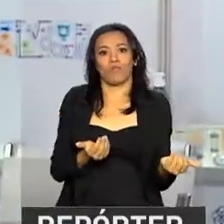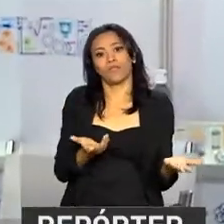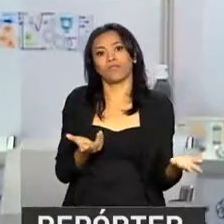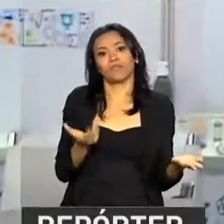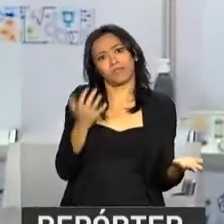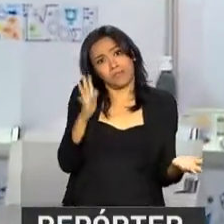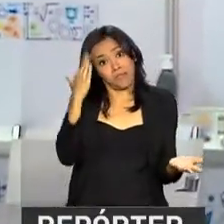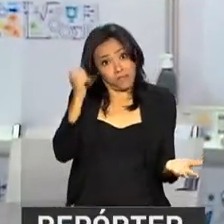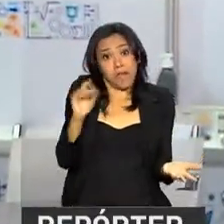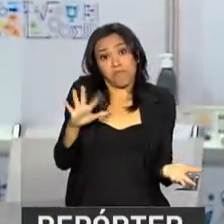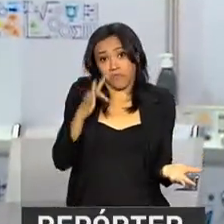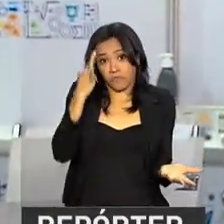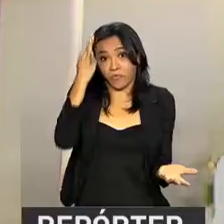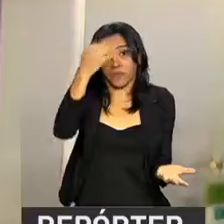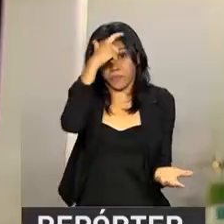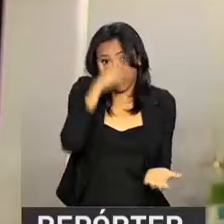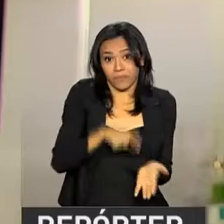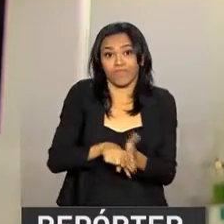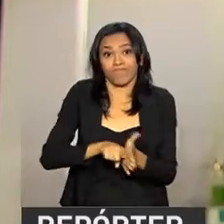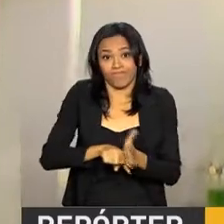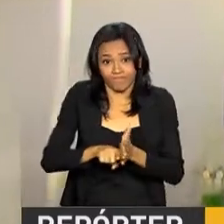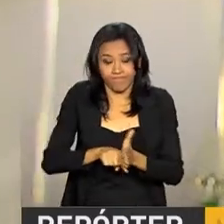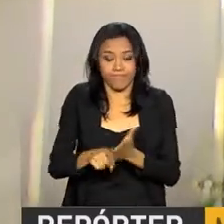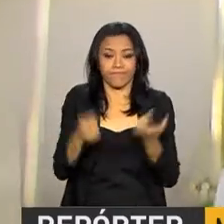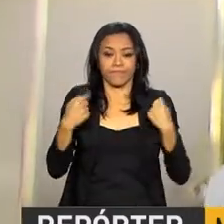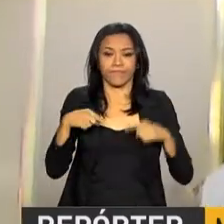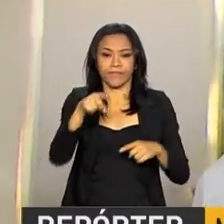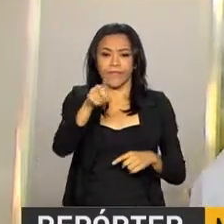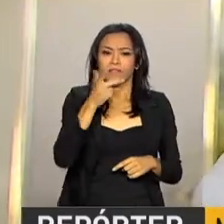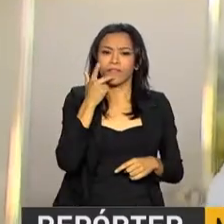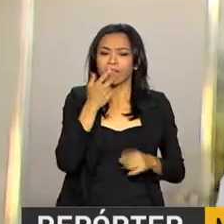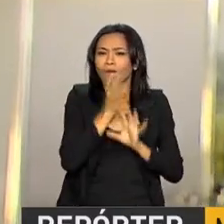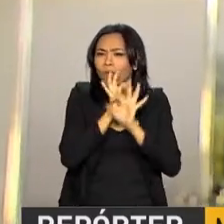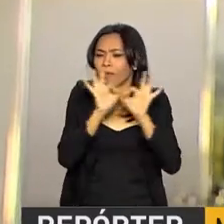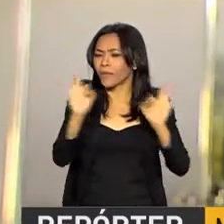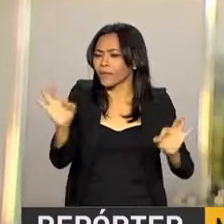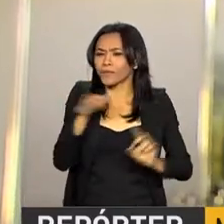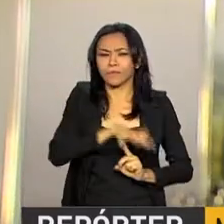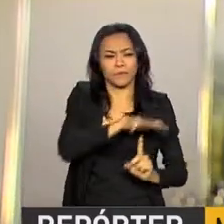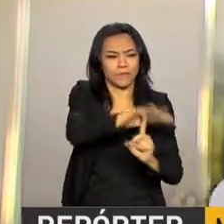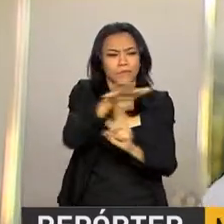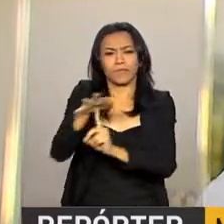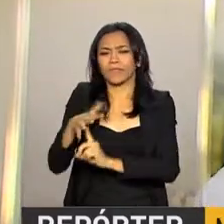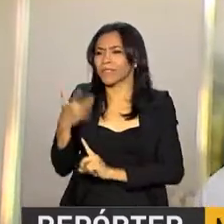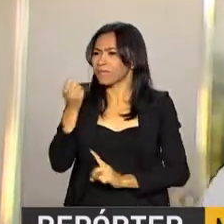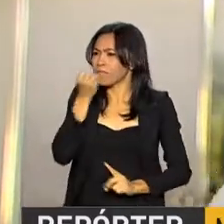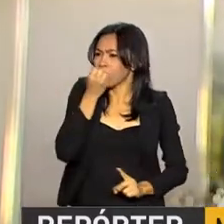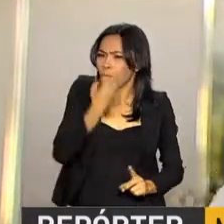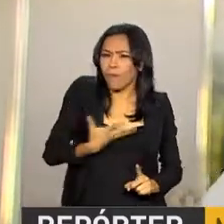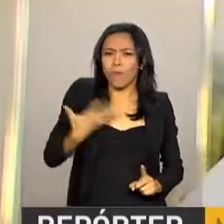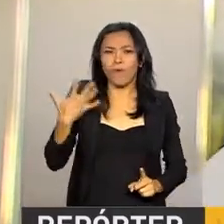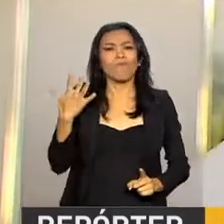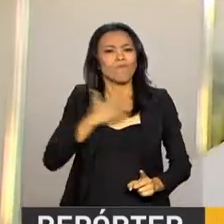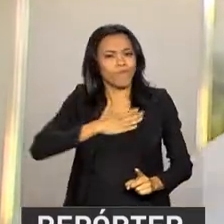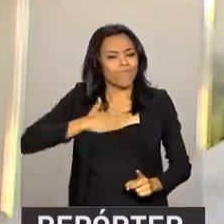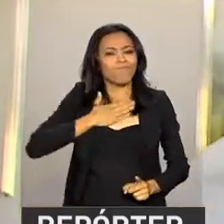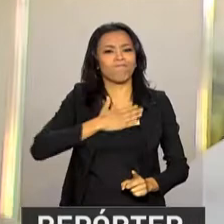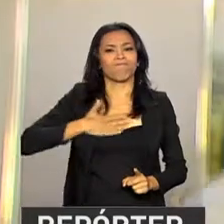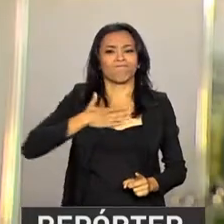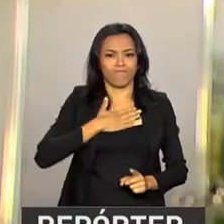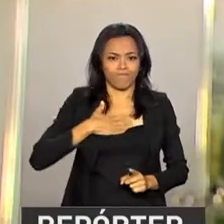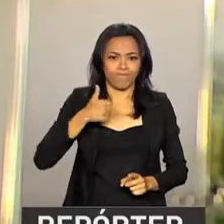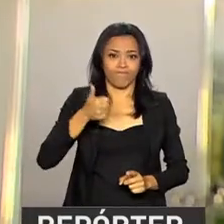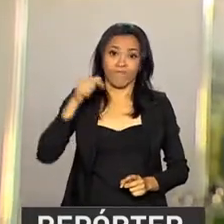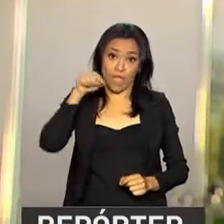tornarem futuros cientistas só chama feira sensacional com o tempo muito agradável eu gostei muito dessa feira inclusive o